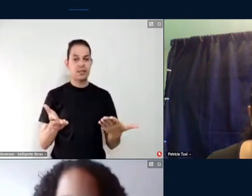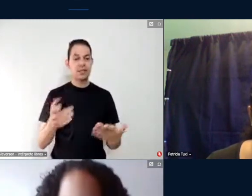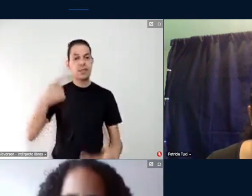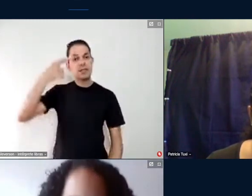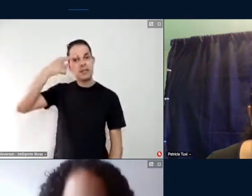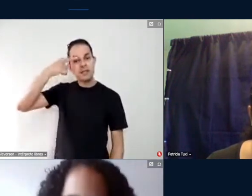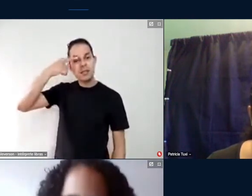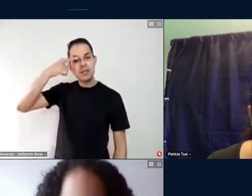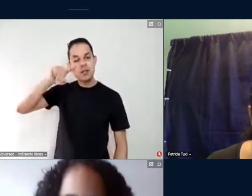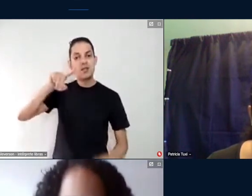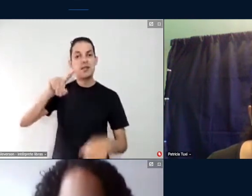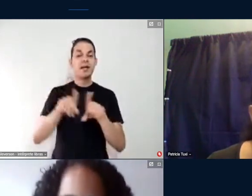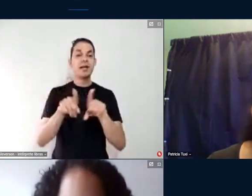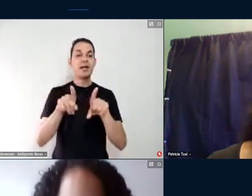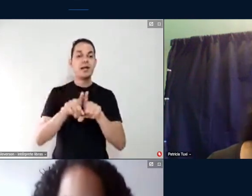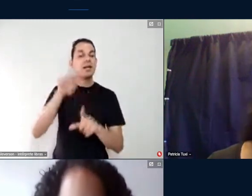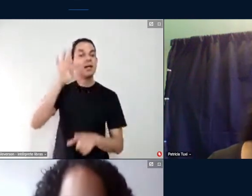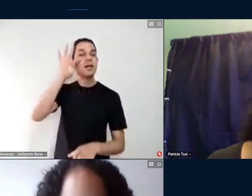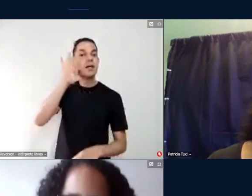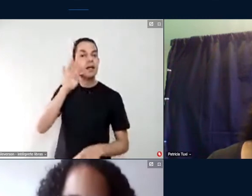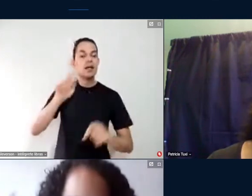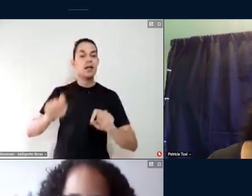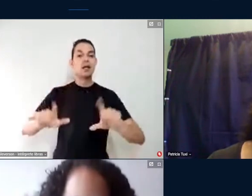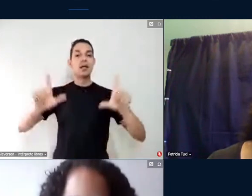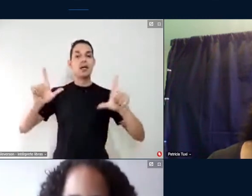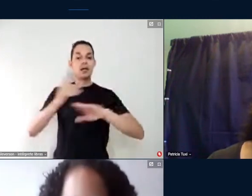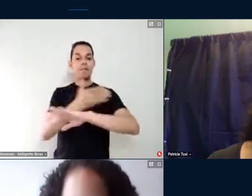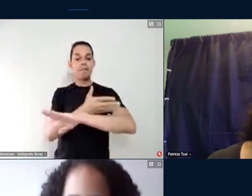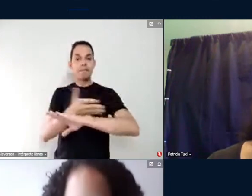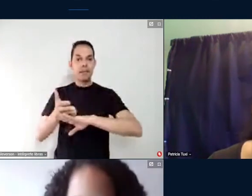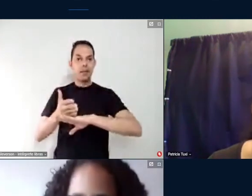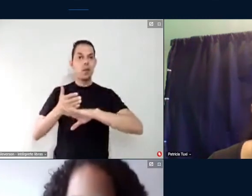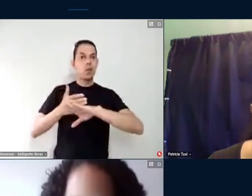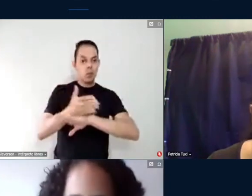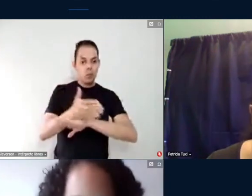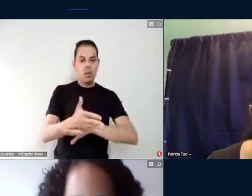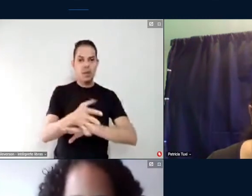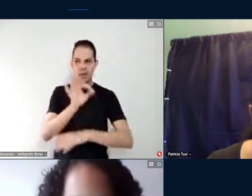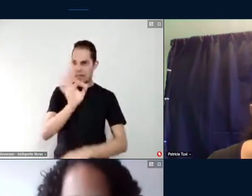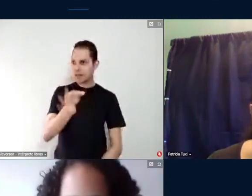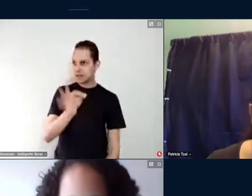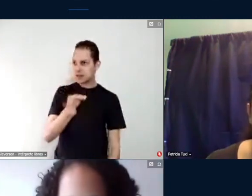uma tela branca e aceitar a entrada na sala, é isso, né, Ricardo?